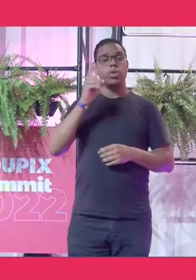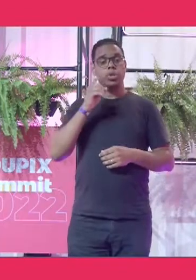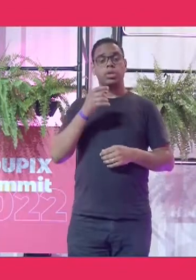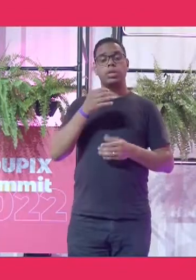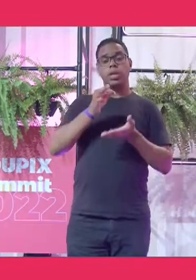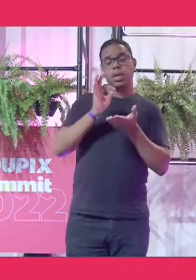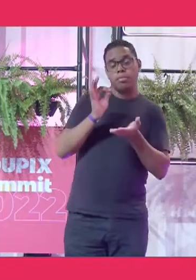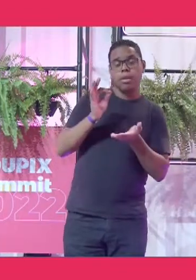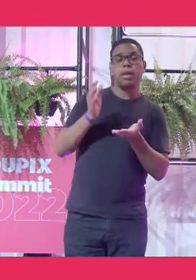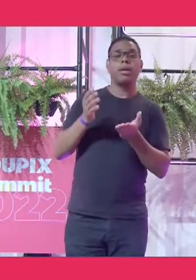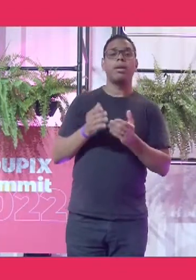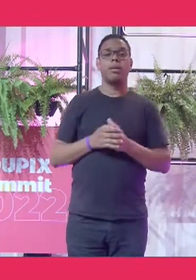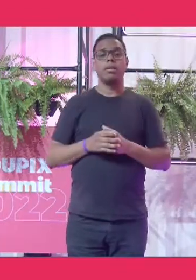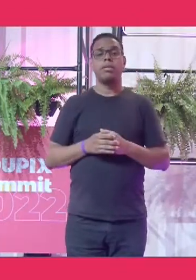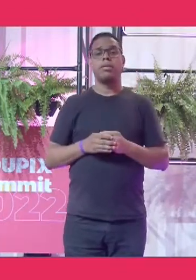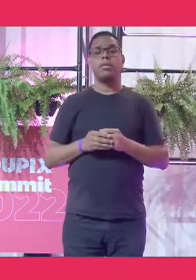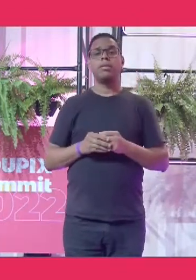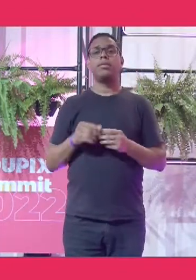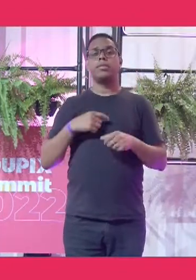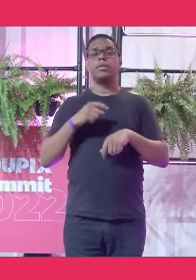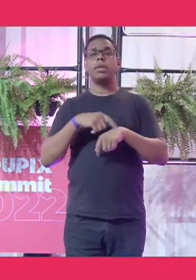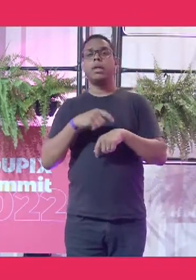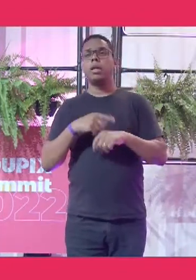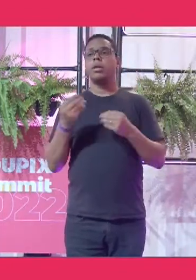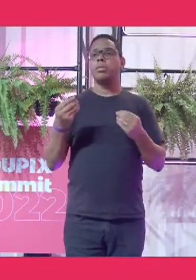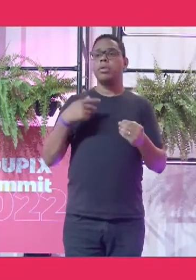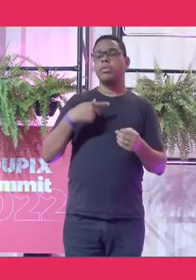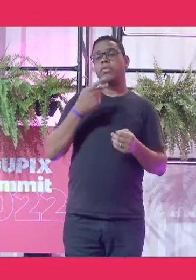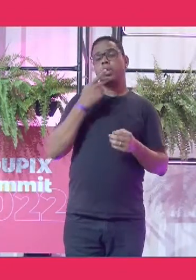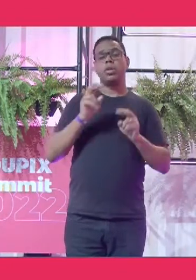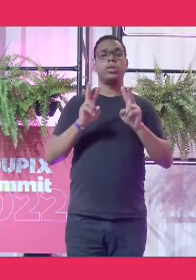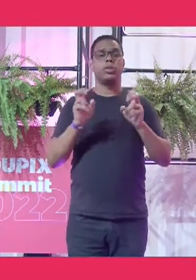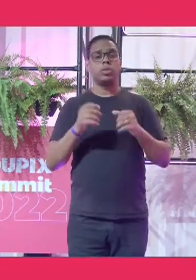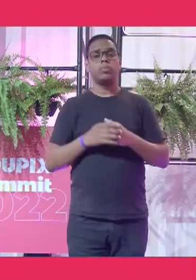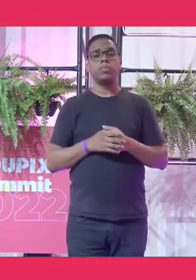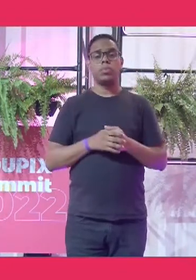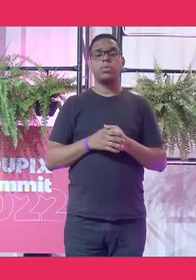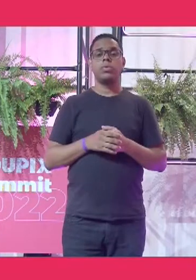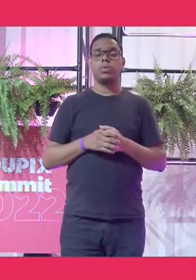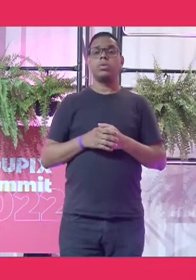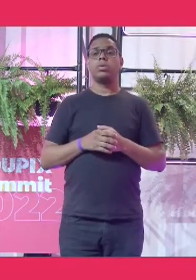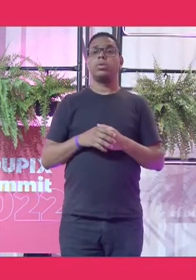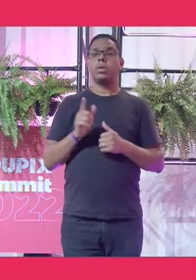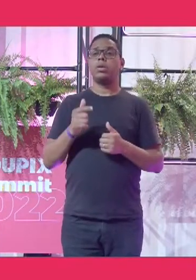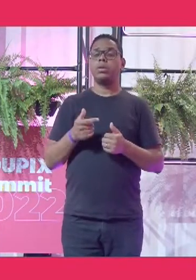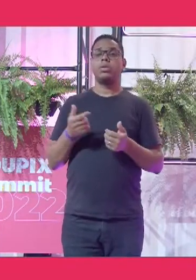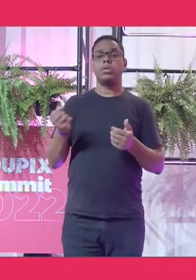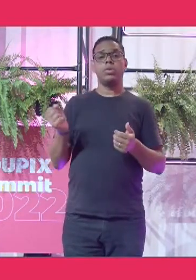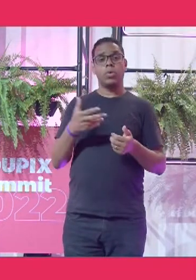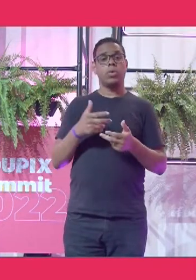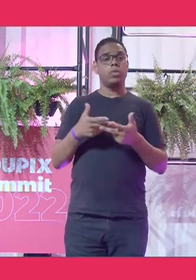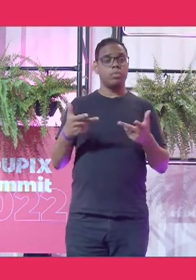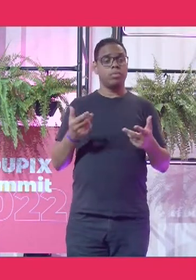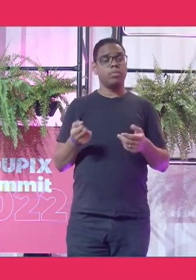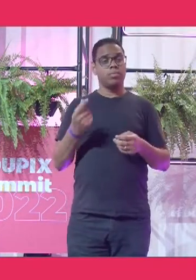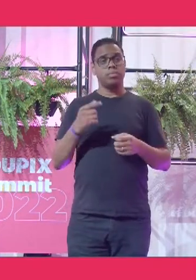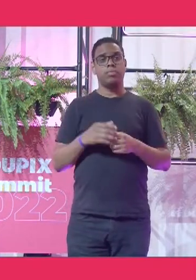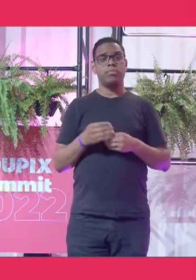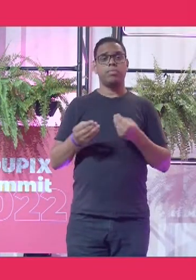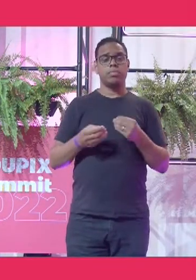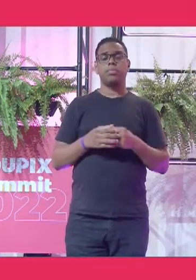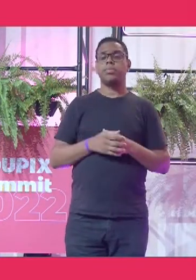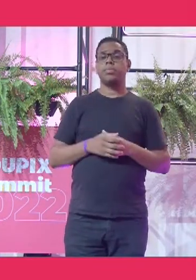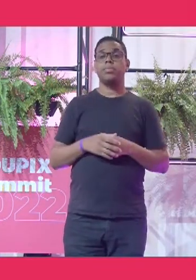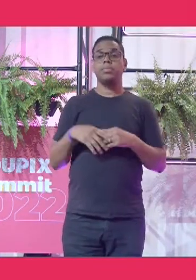manhã, quanto tempo tá falando sobre... E isso é muito novo, conteúdo, né? Tipo, acho que isso é muito recente, assim, uhum. Muito, muito